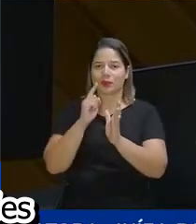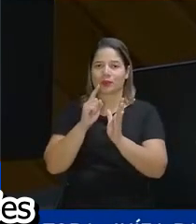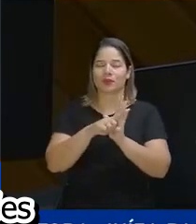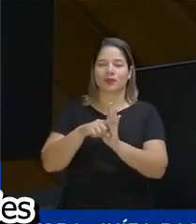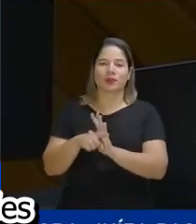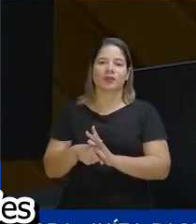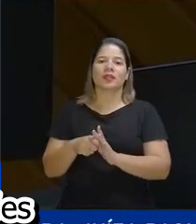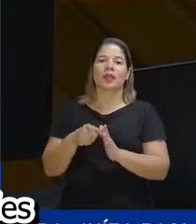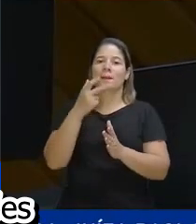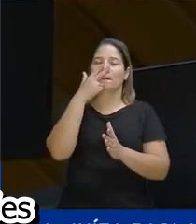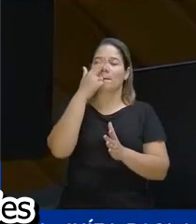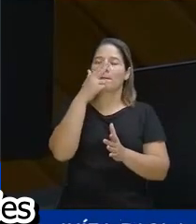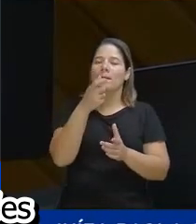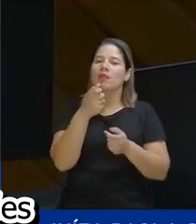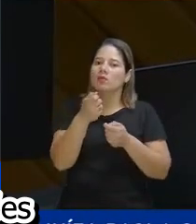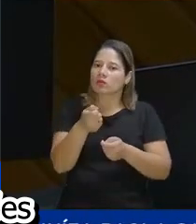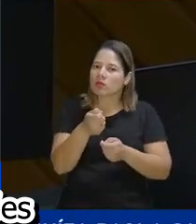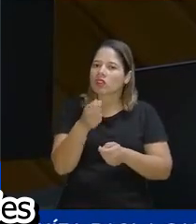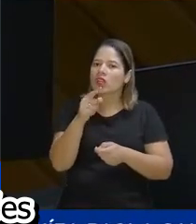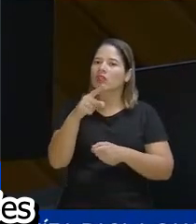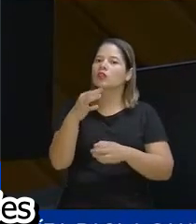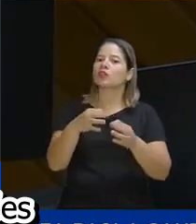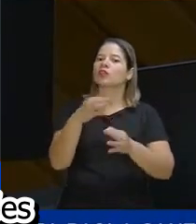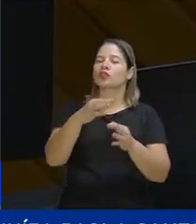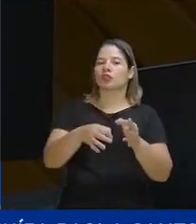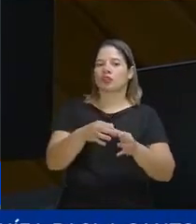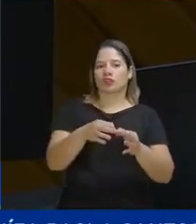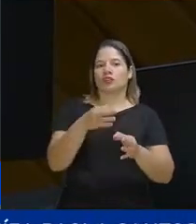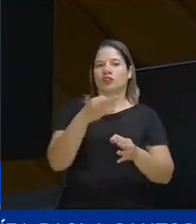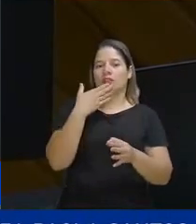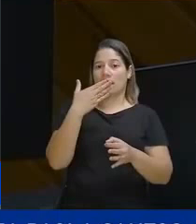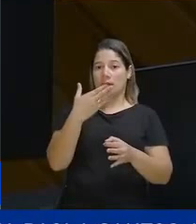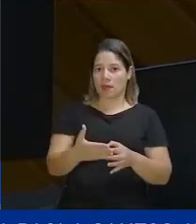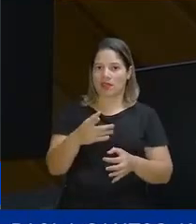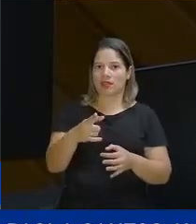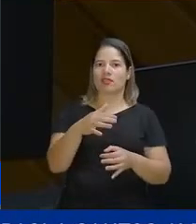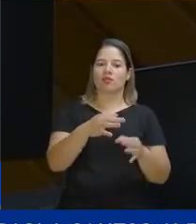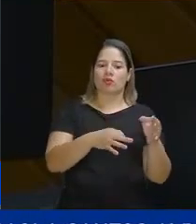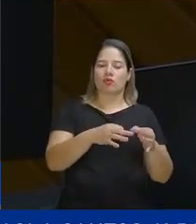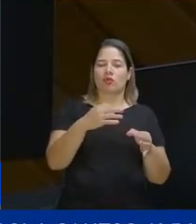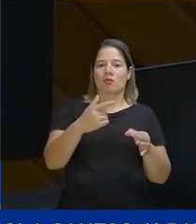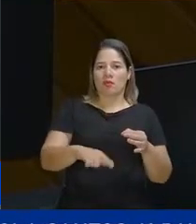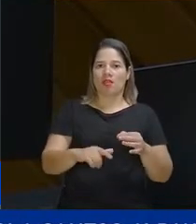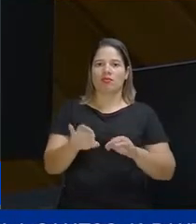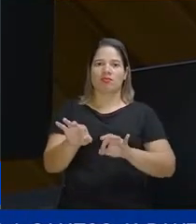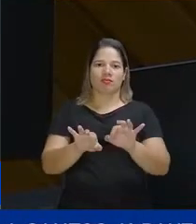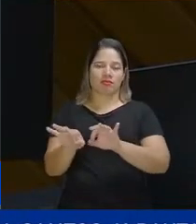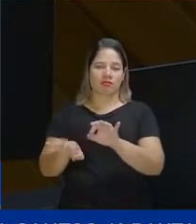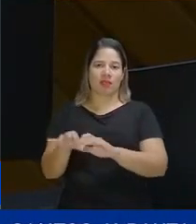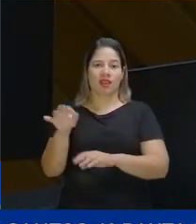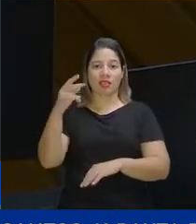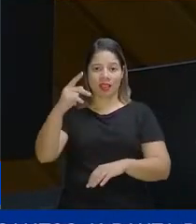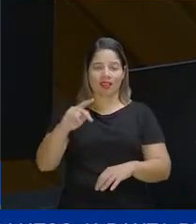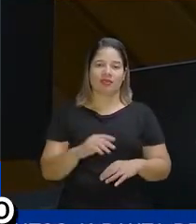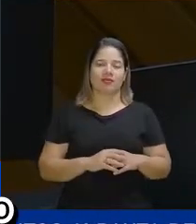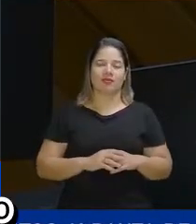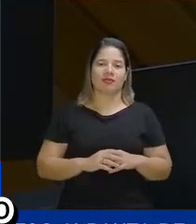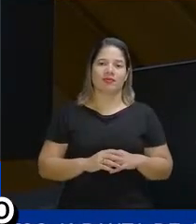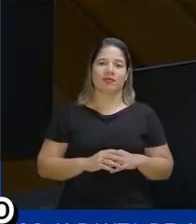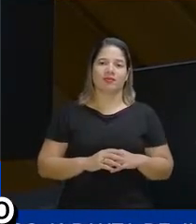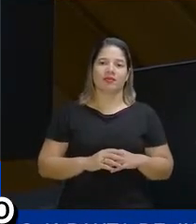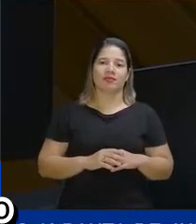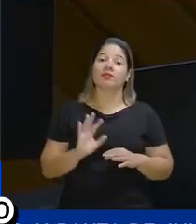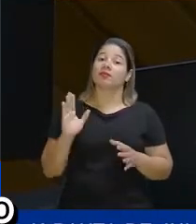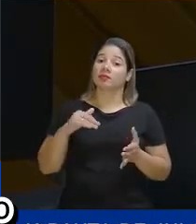rever decisões proferidas, de modo a garantir acesso à justiça, duplo grau de jurisdição e o direito de recorrer do jurisdicionado. Por